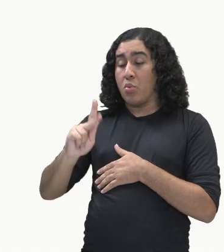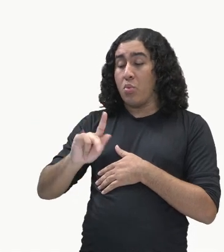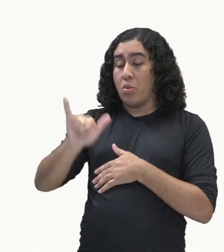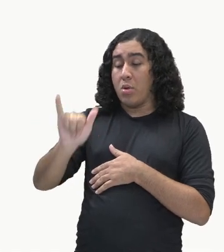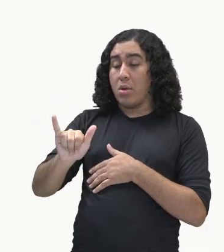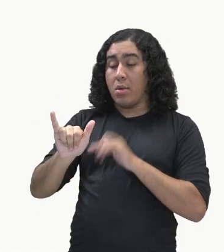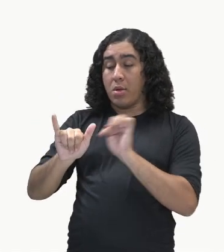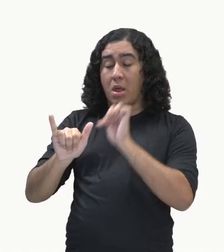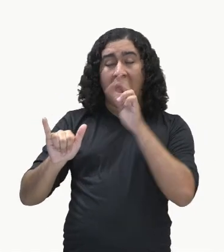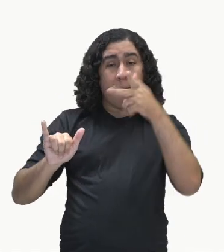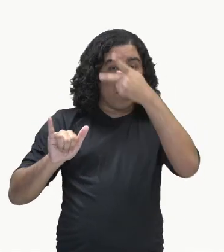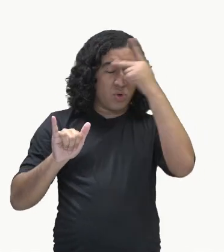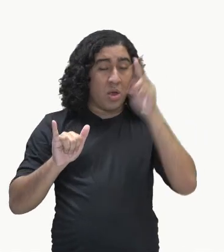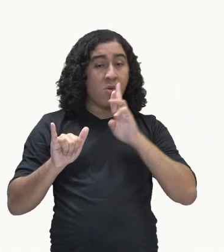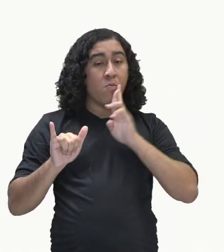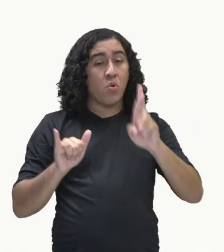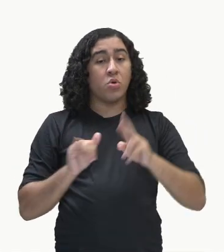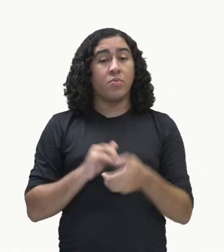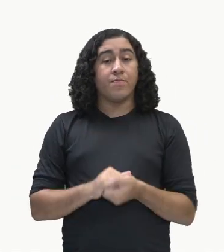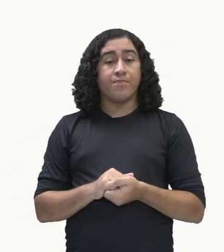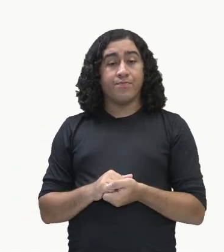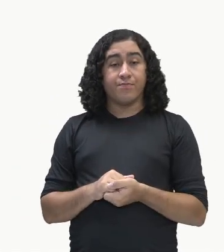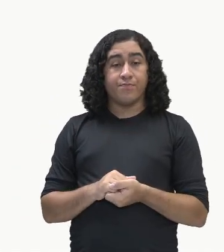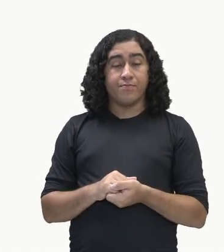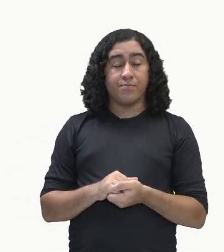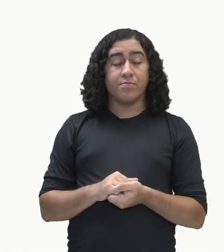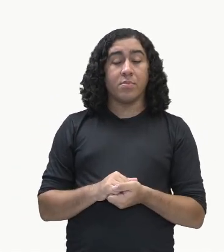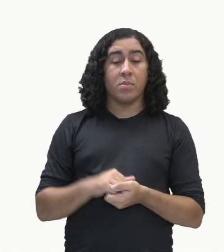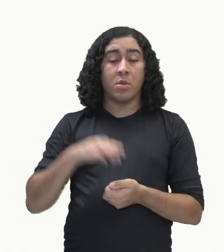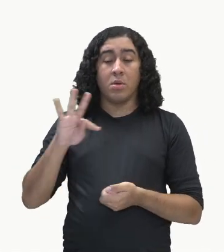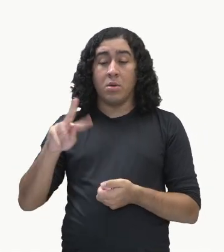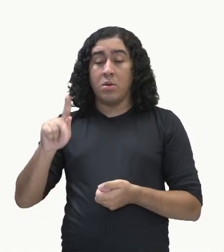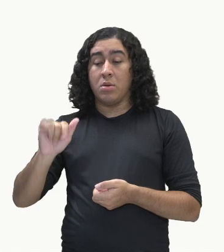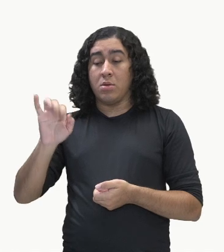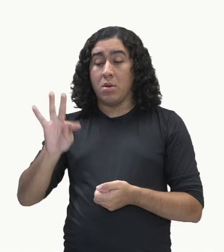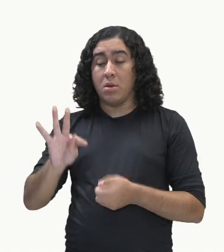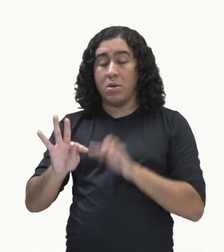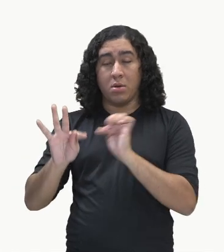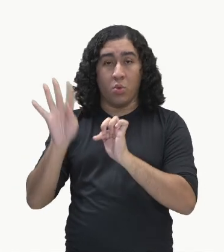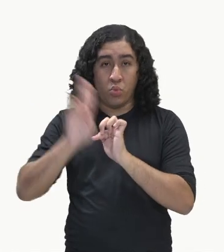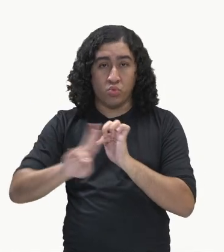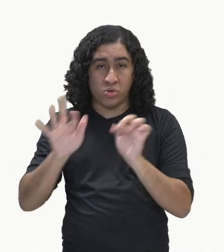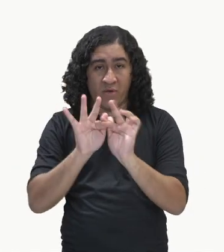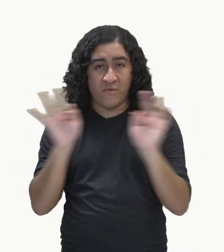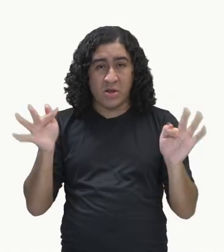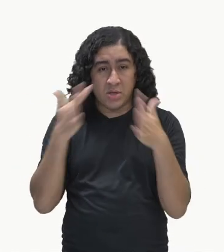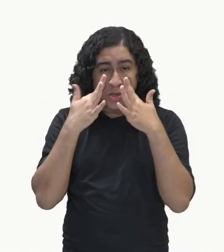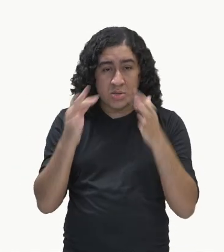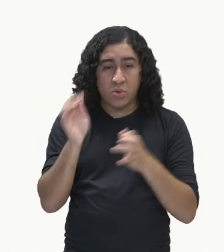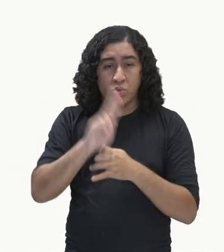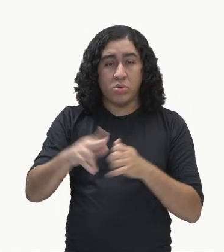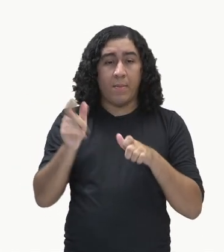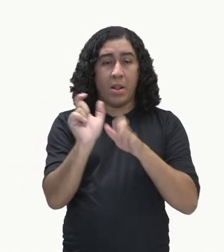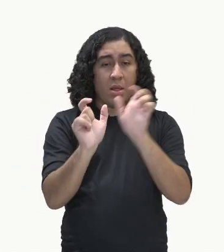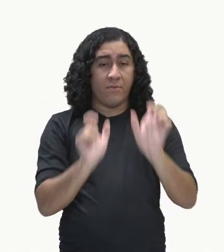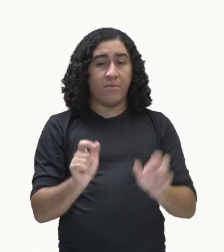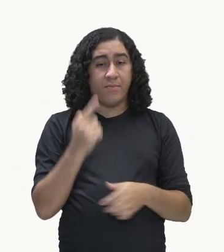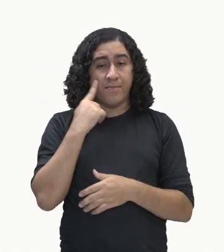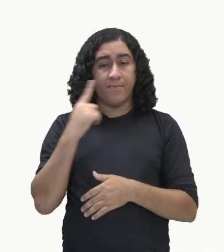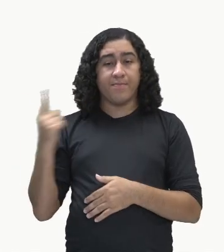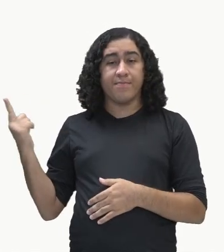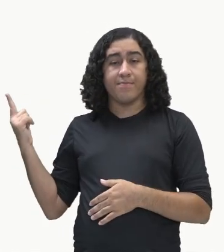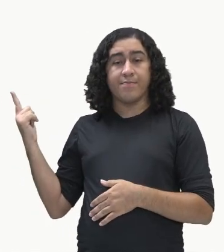Aí ele responde, that movie, aquele filme, tá? Aquele filme, that movie foi baseado on